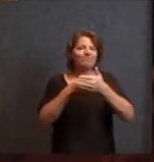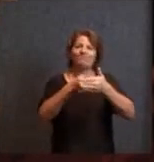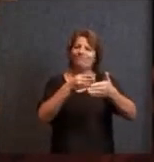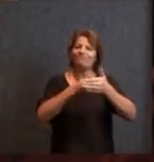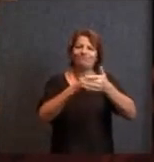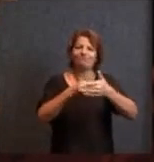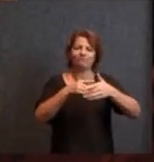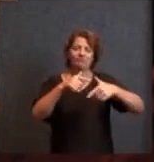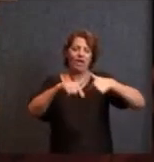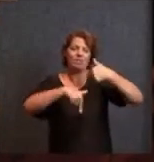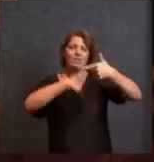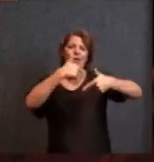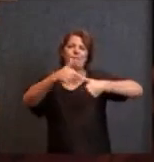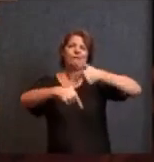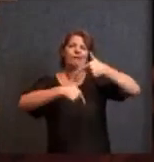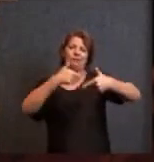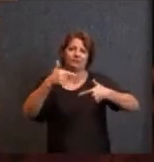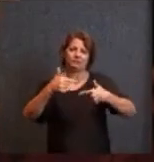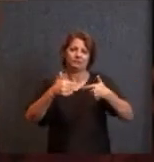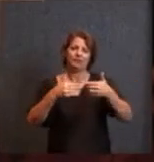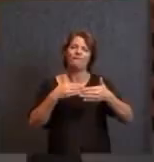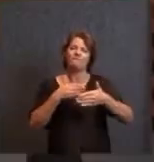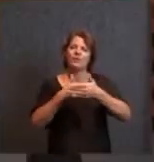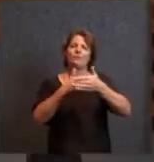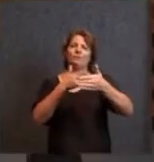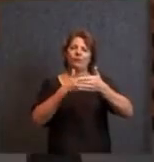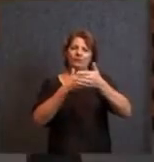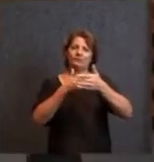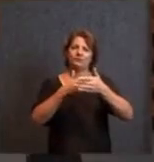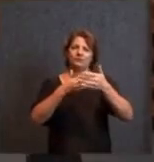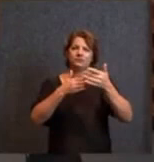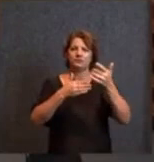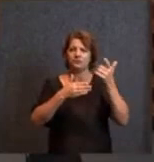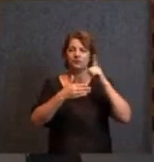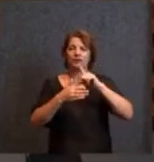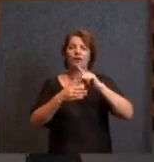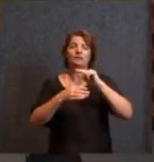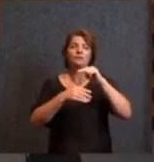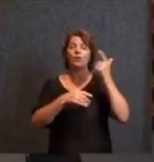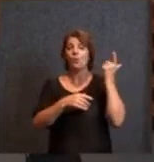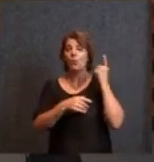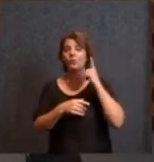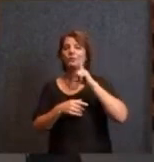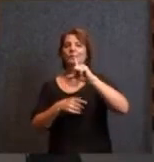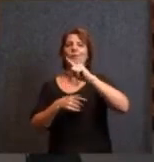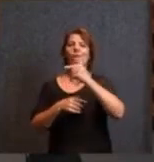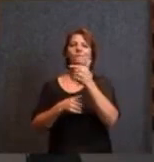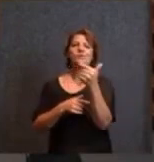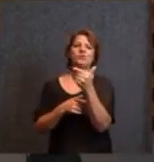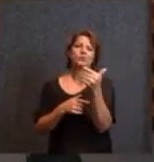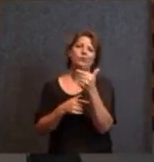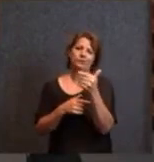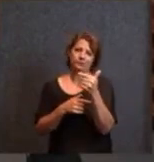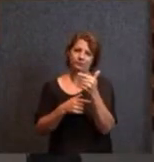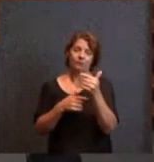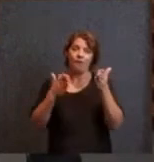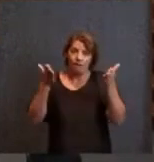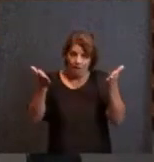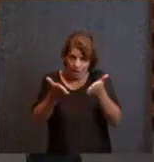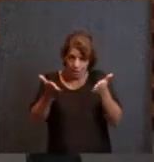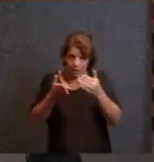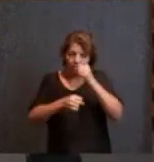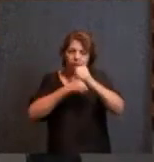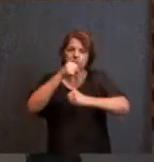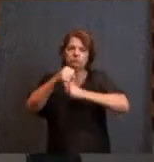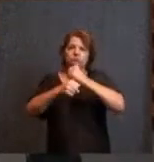reduzir as dificuldades que nós temos tentado começar a fazer isso em 2022. Nós estamos agora em